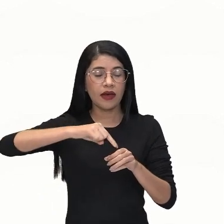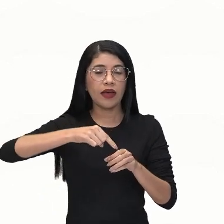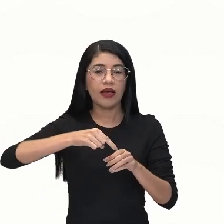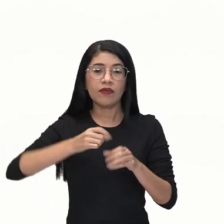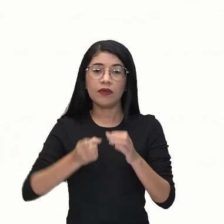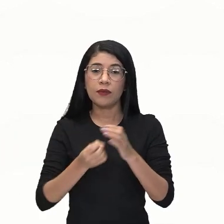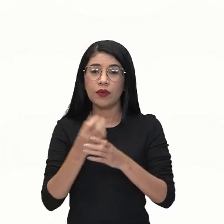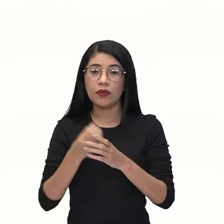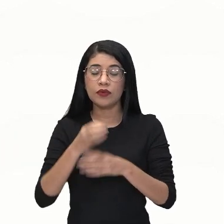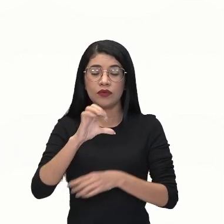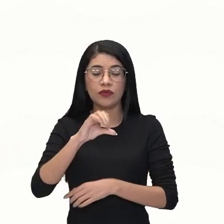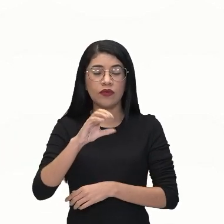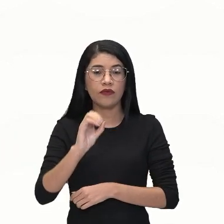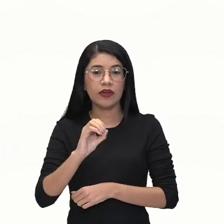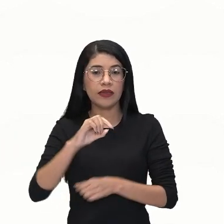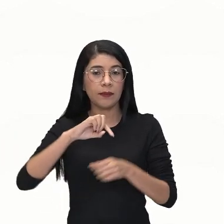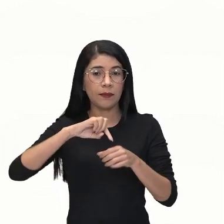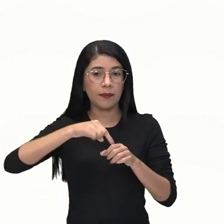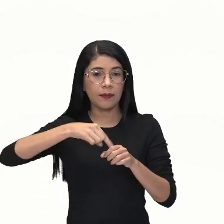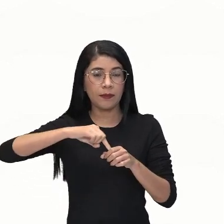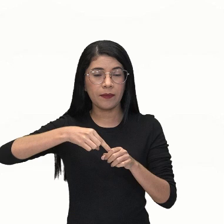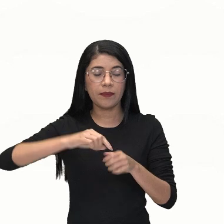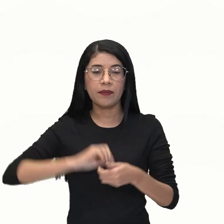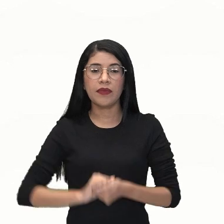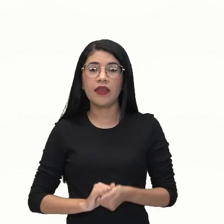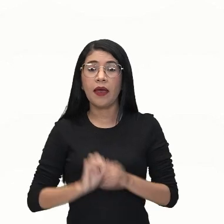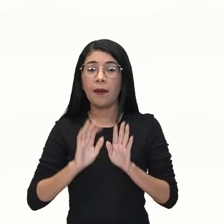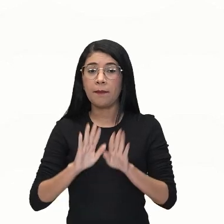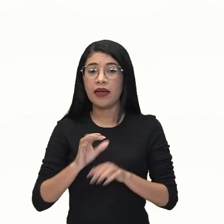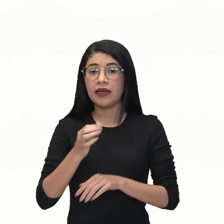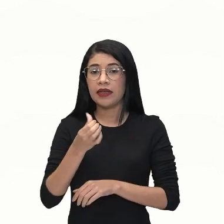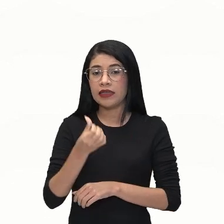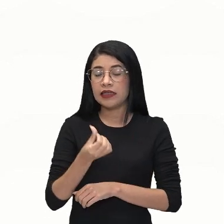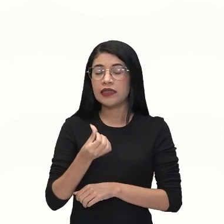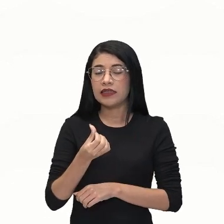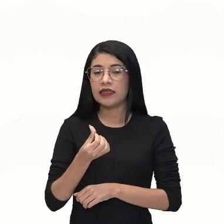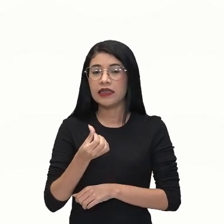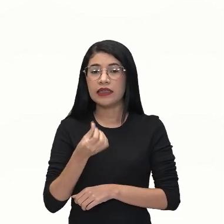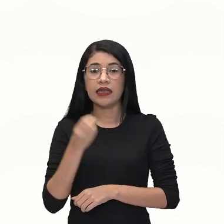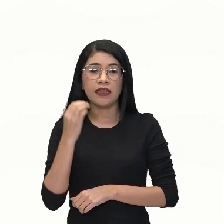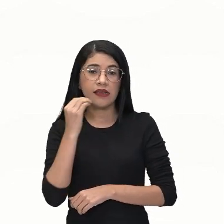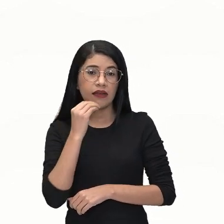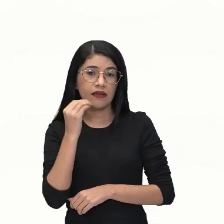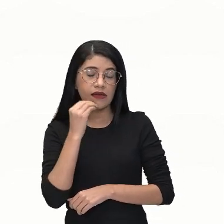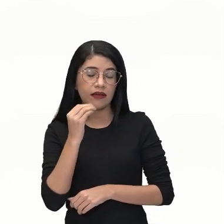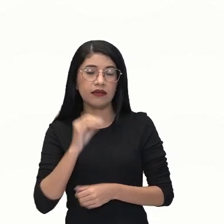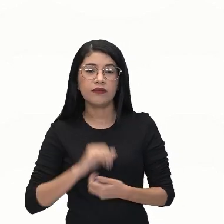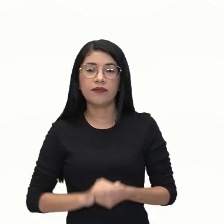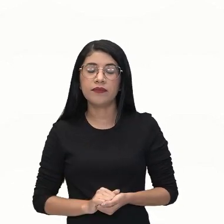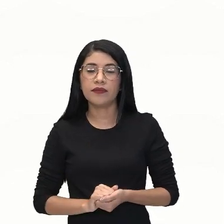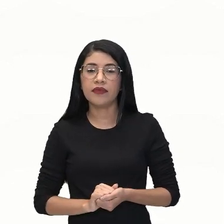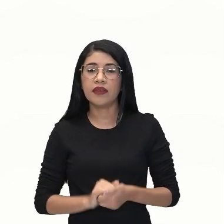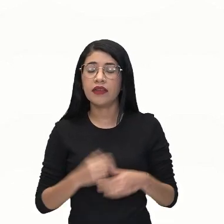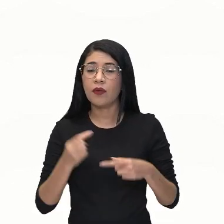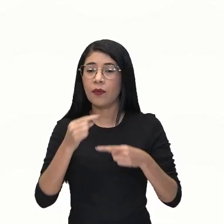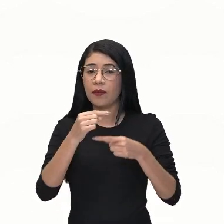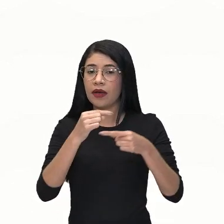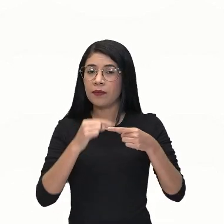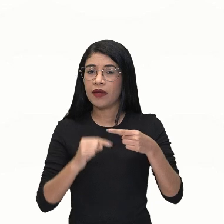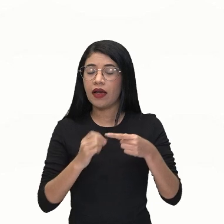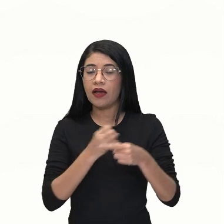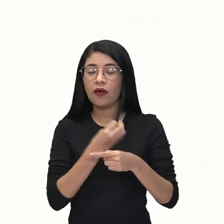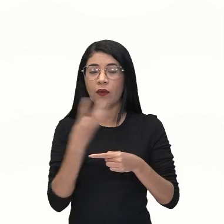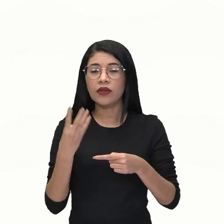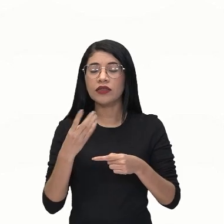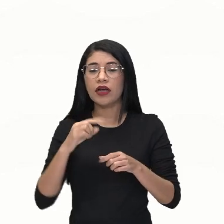produzidos 90 parafusos, sendo que 6 deles são defeituosos. Qual é a razão entre a